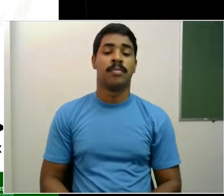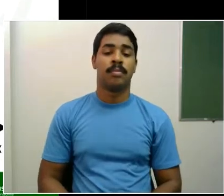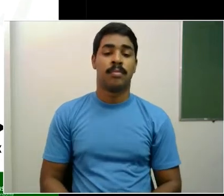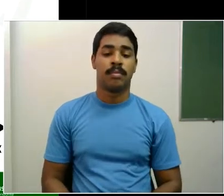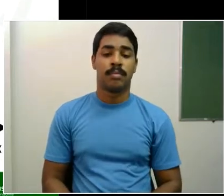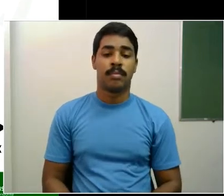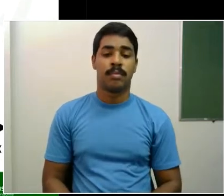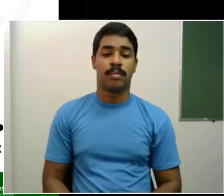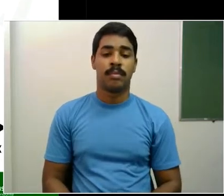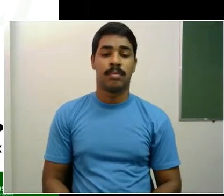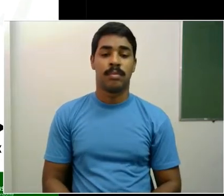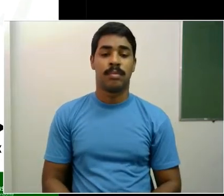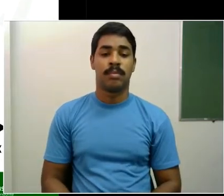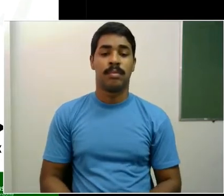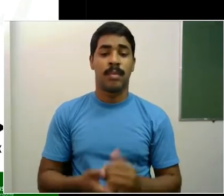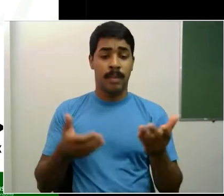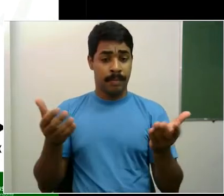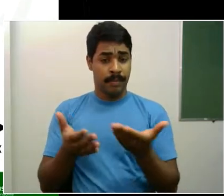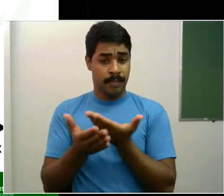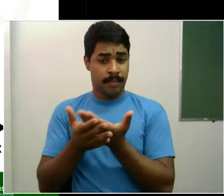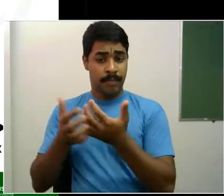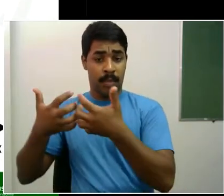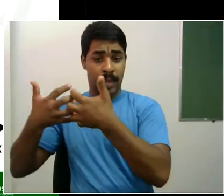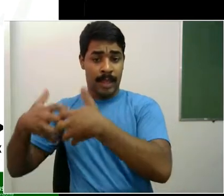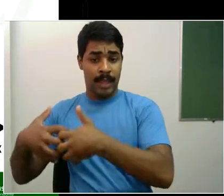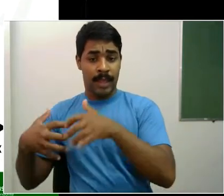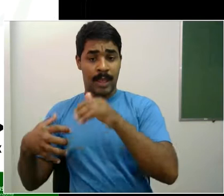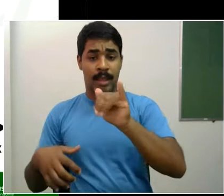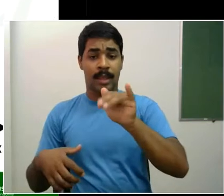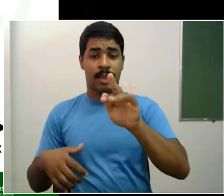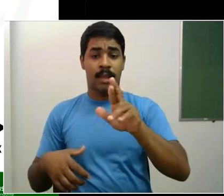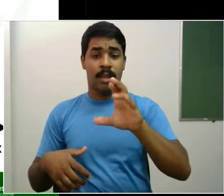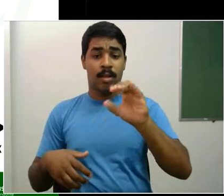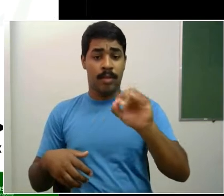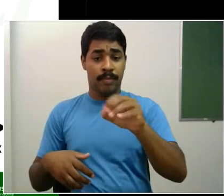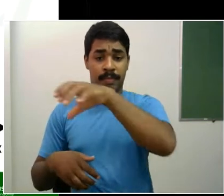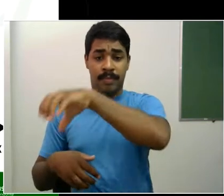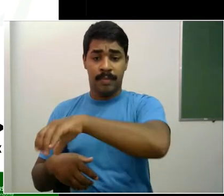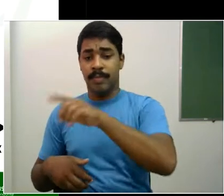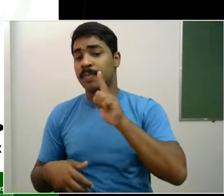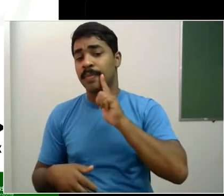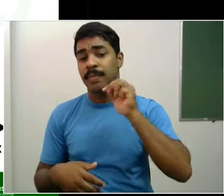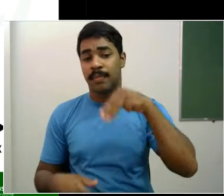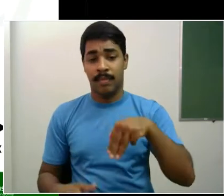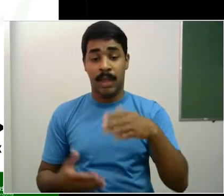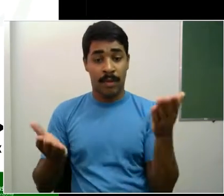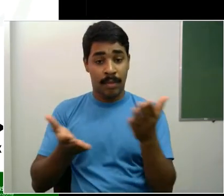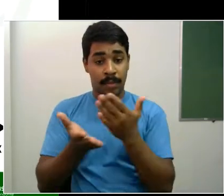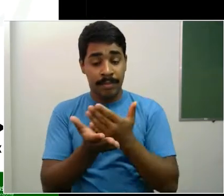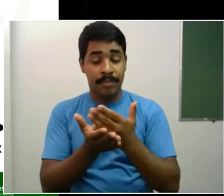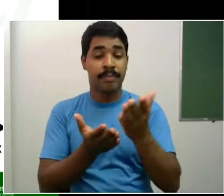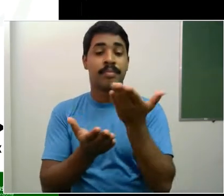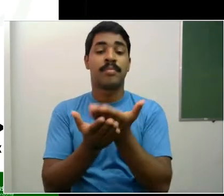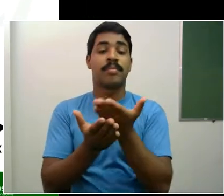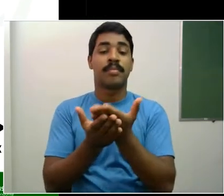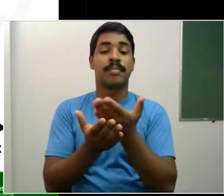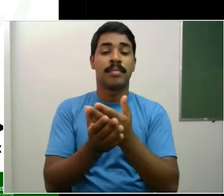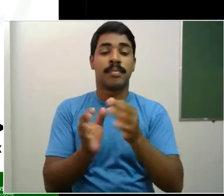Rondônia, aqui do campus de Guajará-Mirim. Então, nós vamos para a nossa aula de atividade remota,